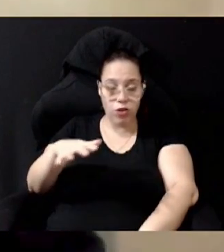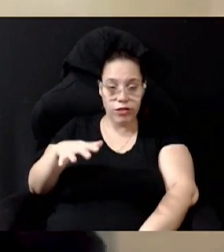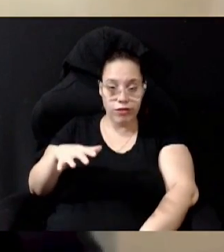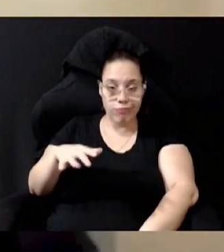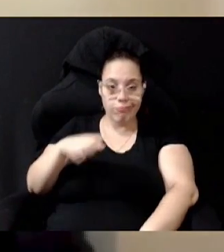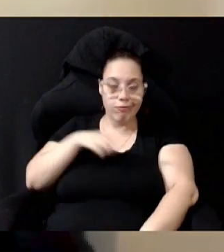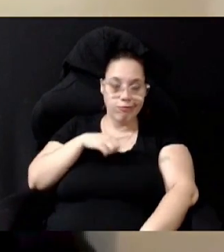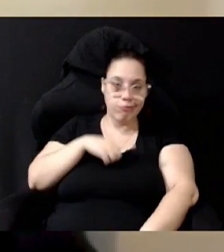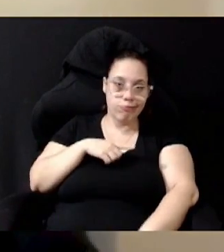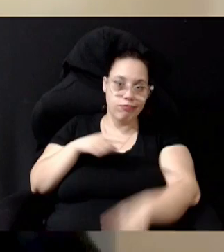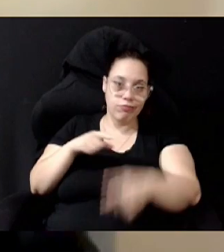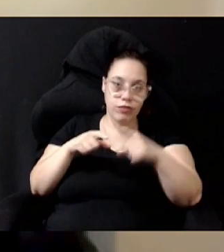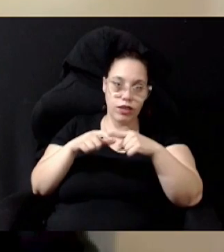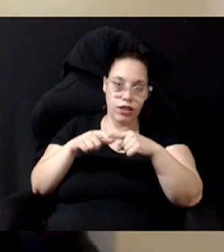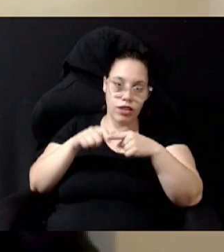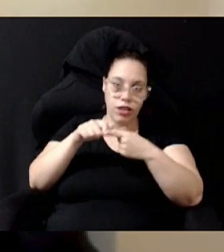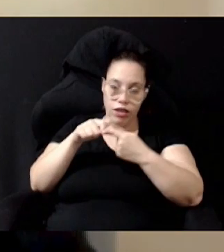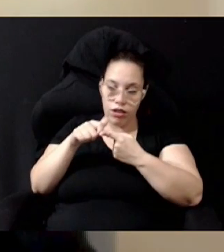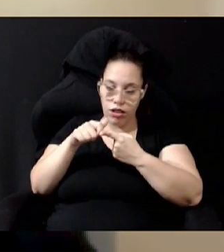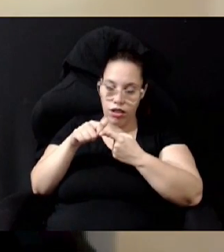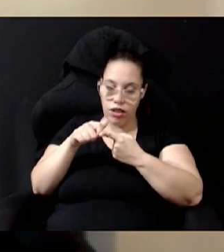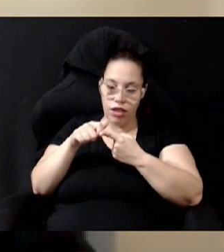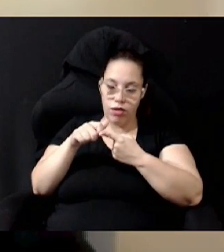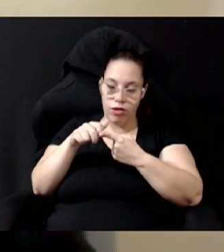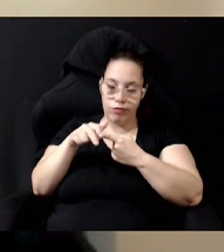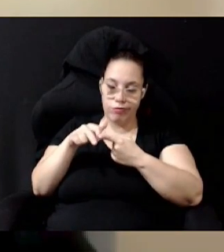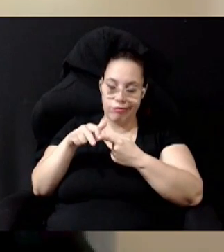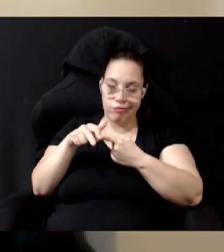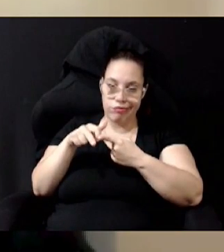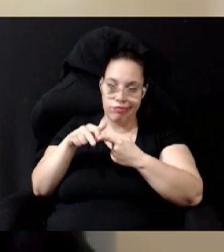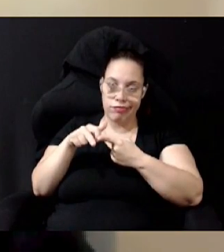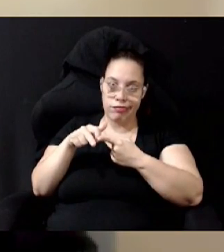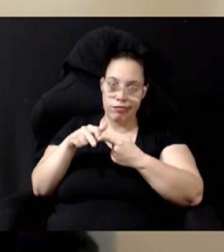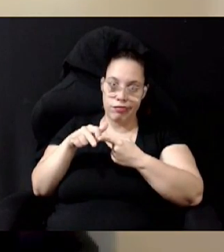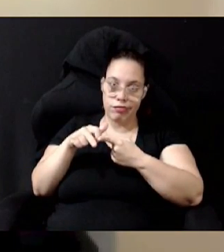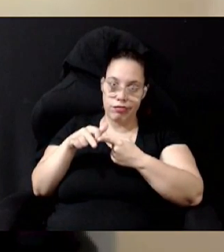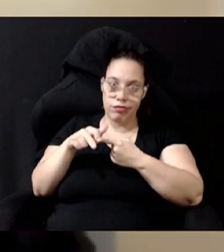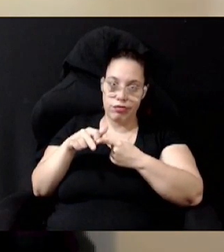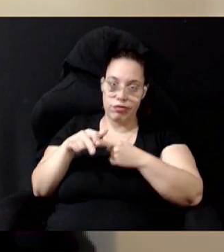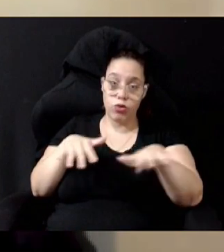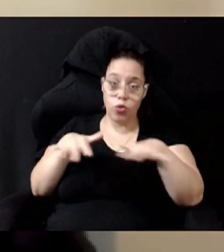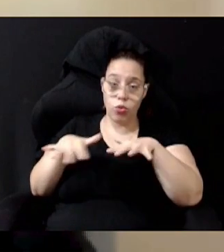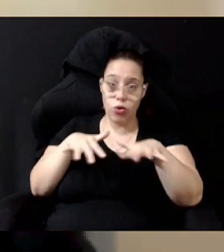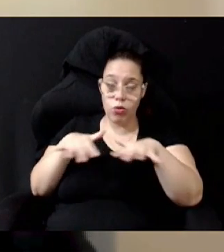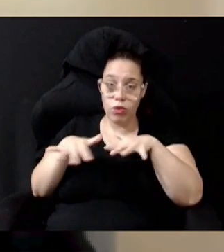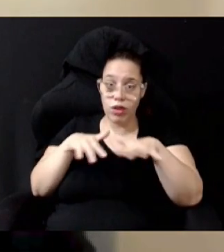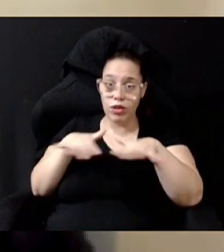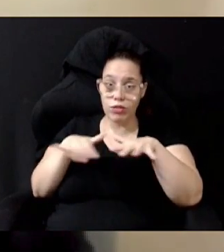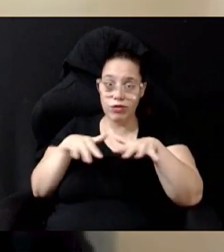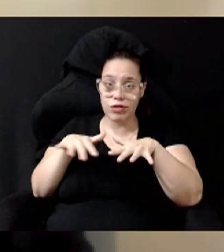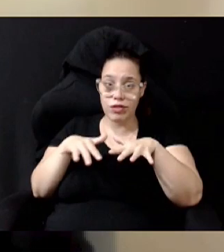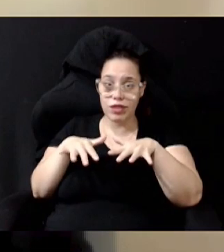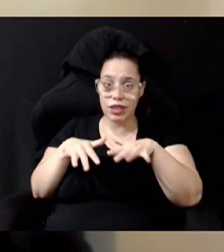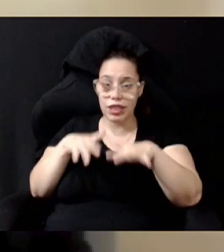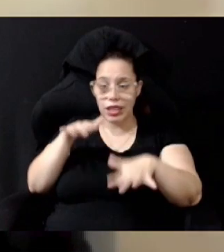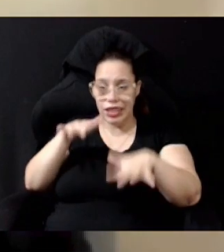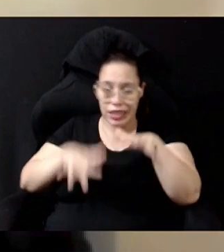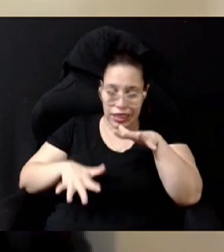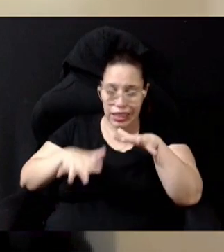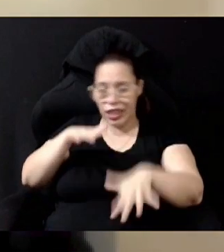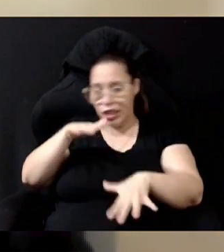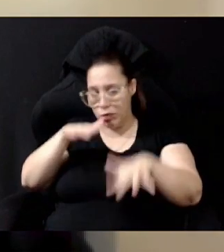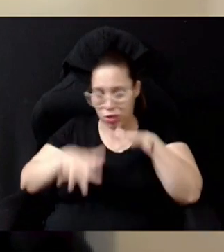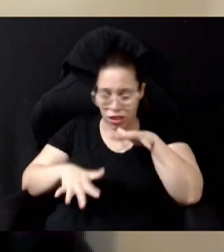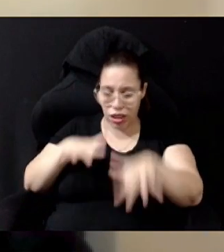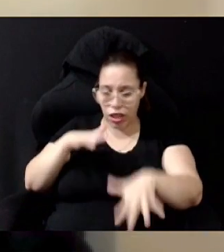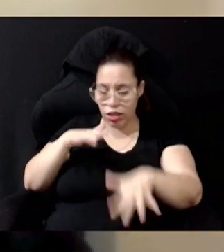um dedo do pé fraturado. Ou seja, é uma pessoa que tem limitação do movimento, que tem uma instabilidade nesse movimento, tem momentos